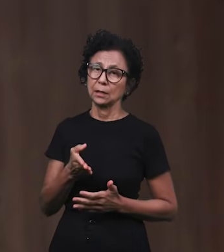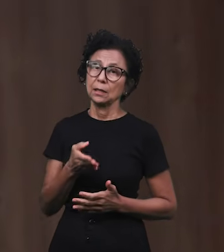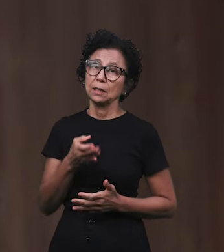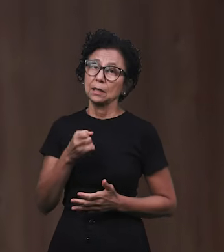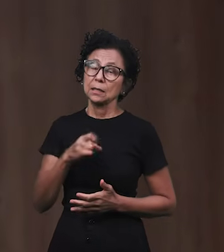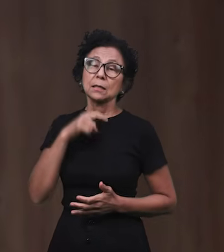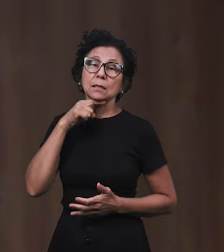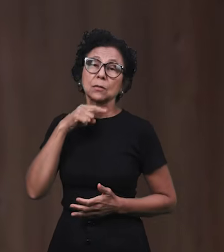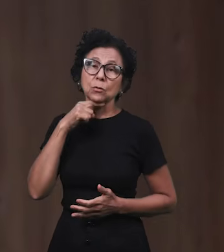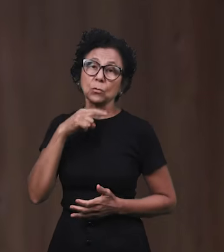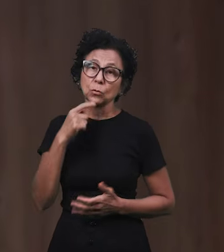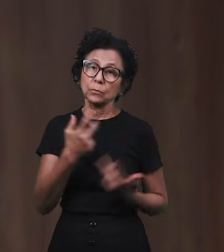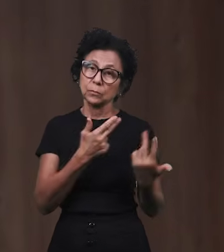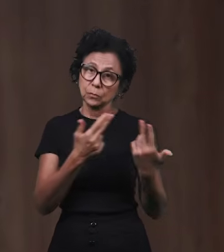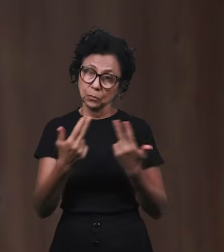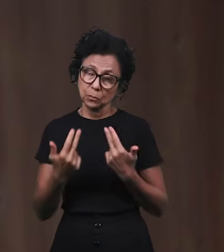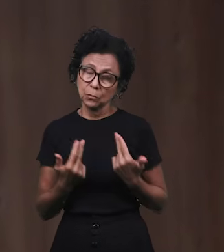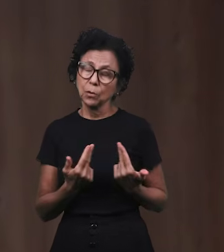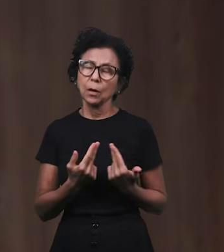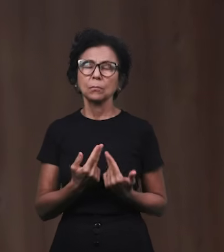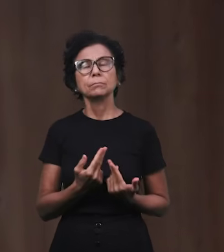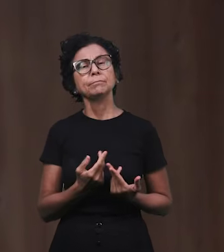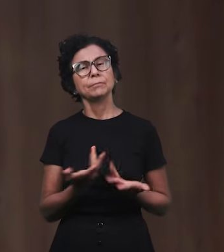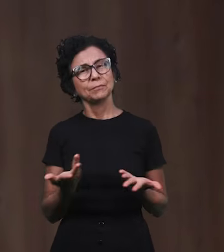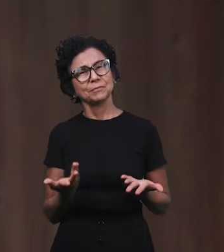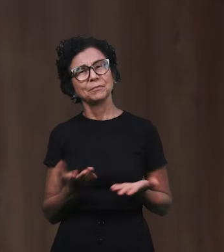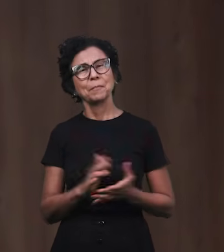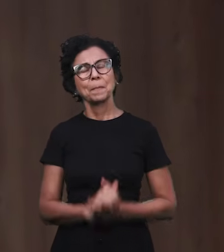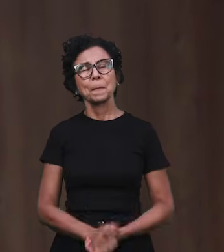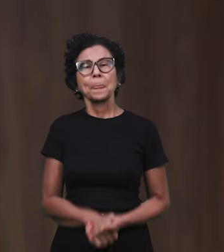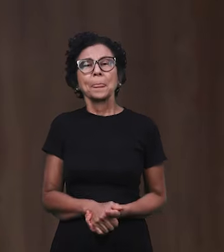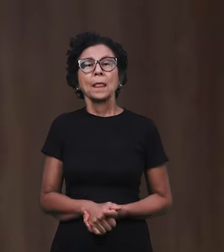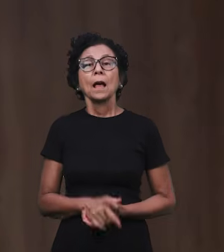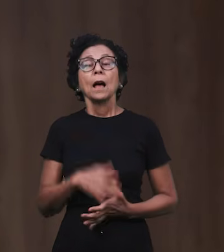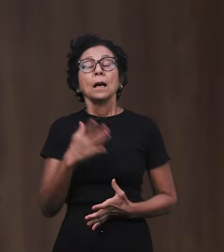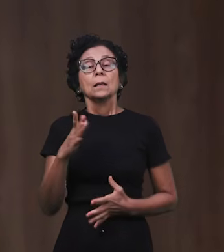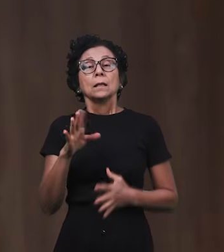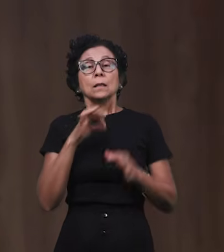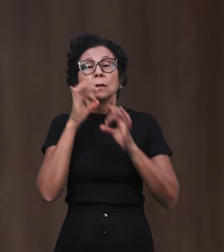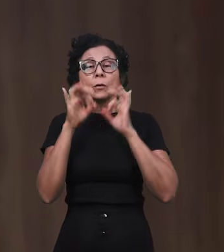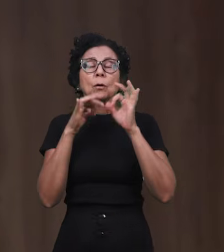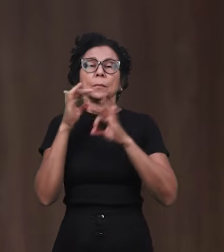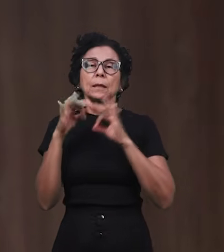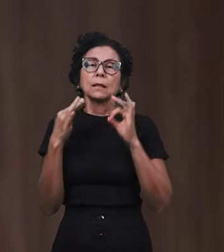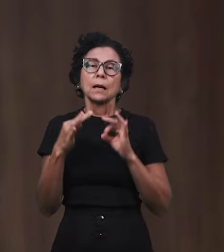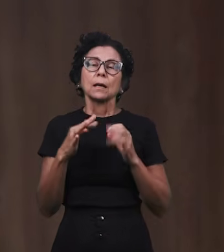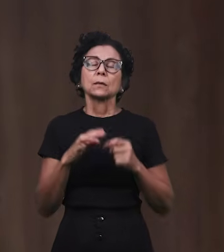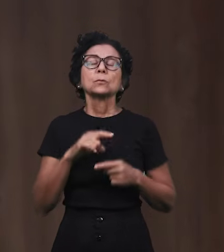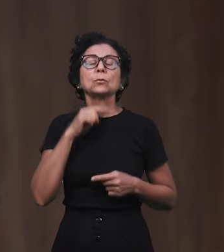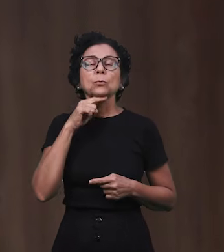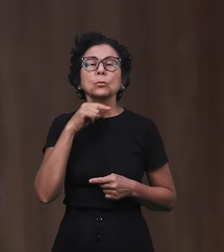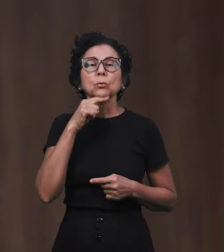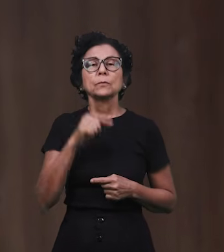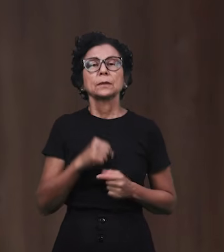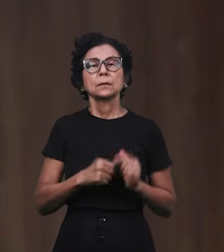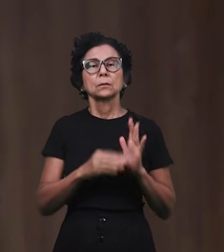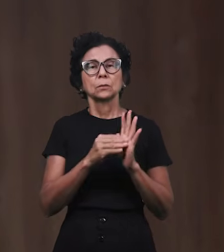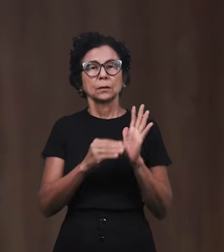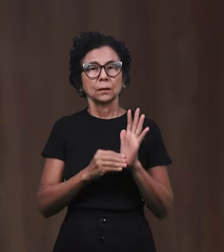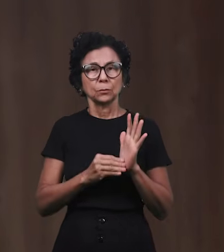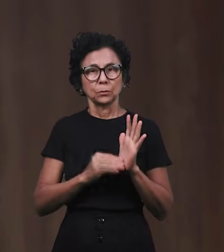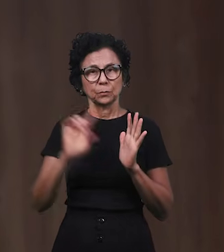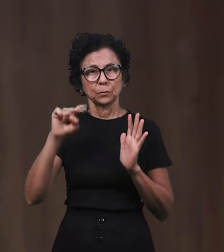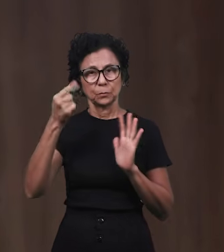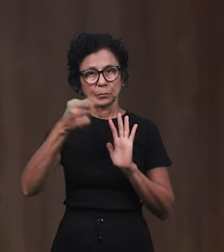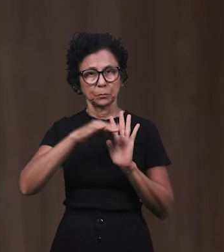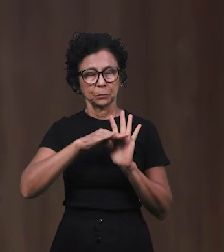certeza que vai ser uma grande bênção e também deixa aqui nos comentários quais são as dúvidas, sugestões dos próximos episódios.